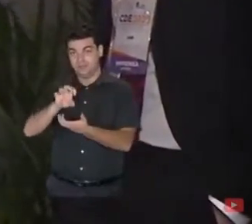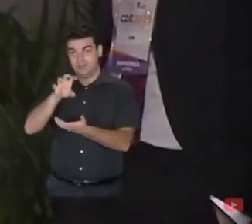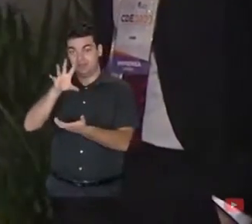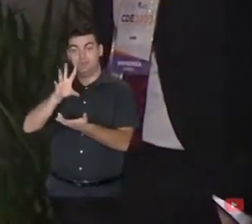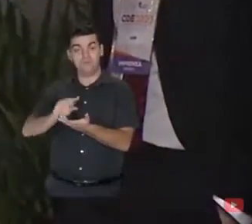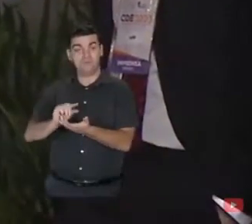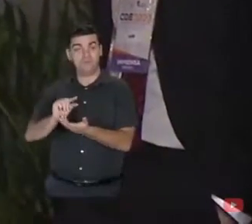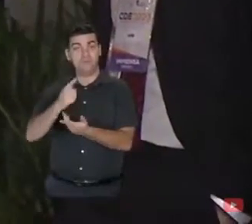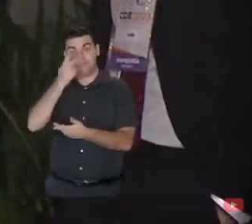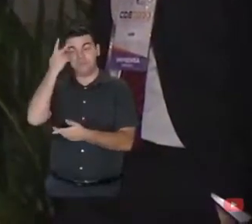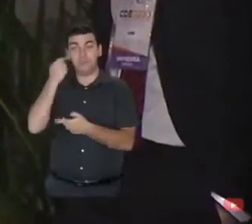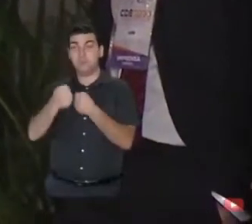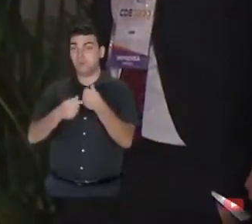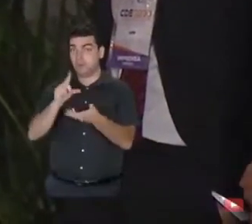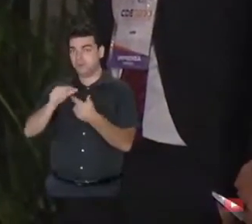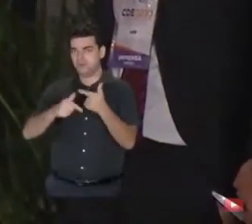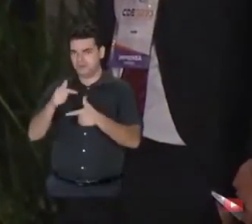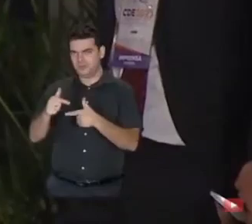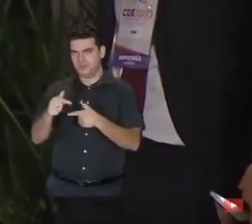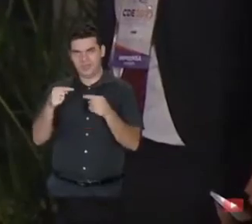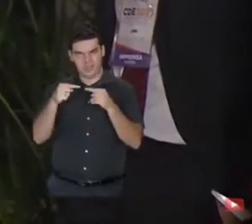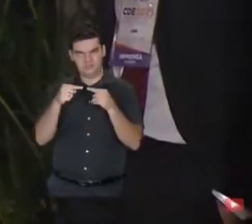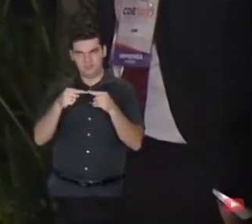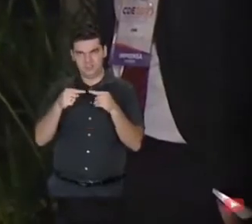TSE pode ter